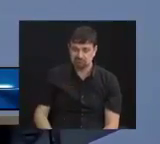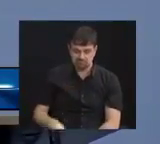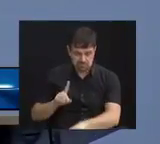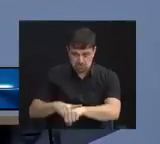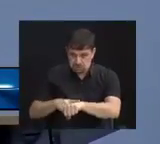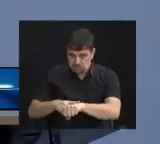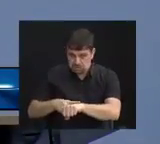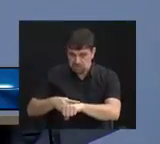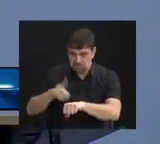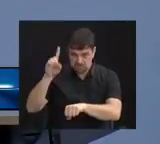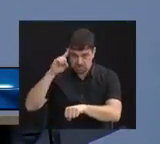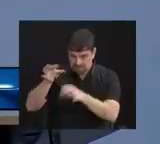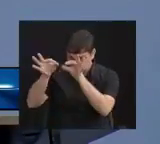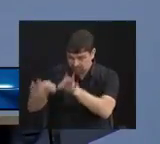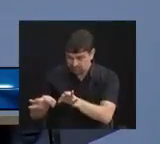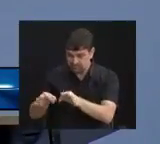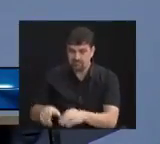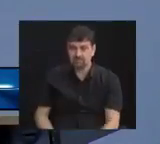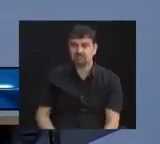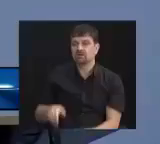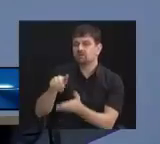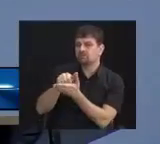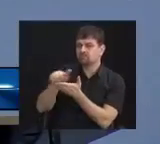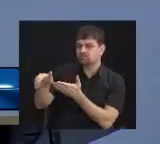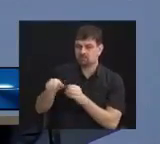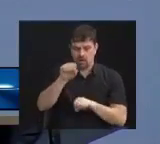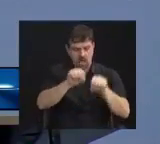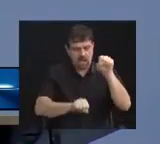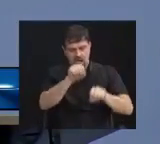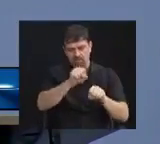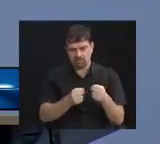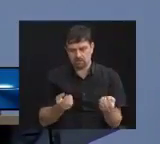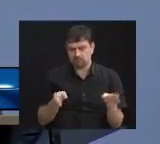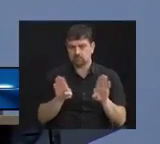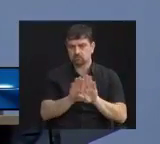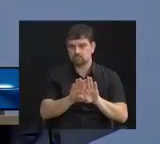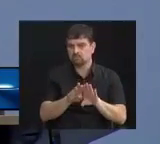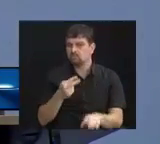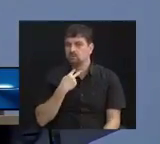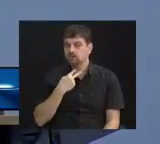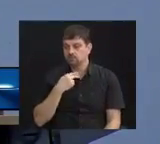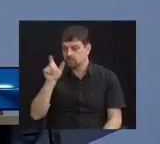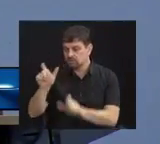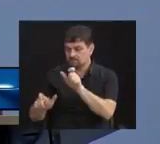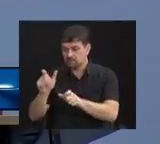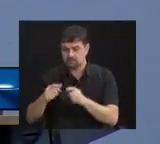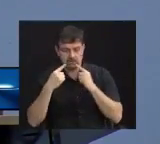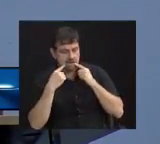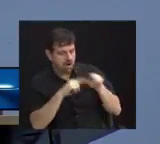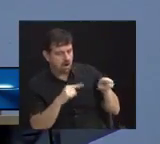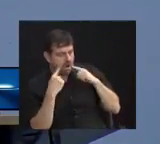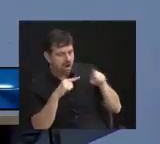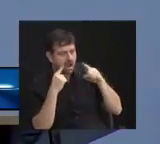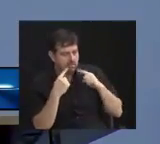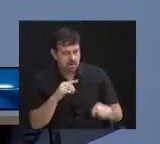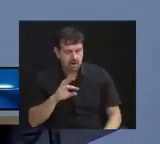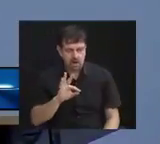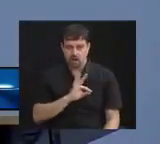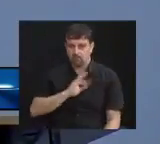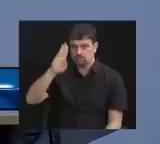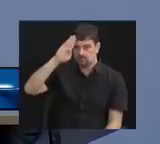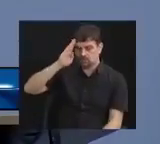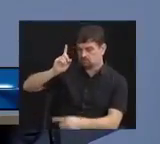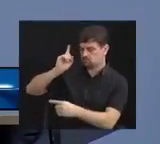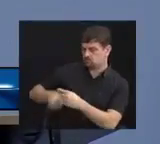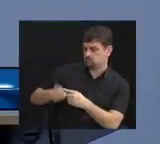impedidos de ficar e permanecer na fábrica para assim pressionar e garantir os seus direitos. E essa